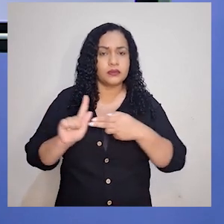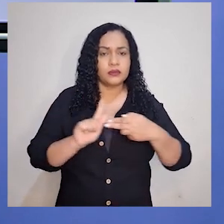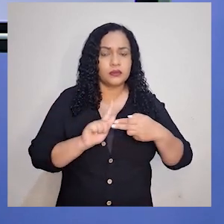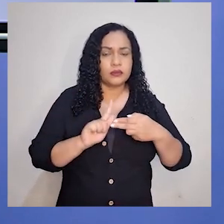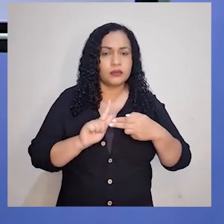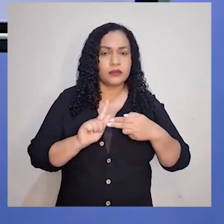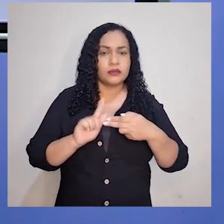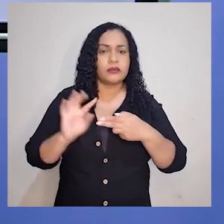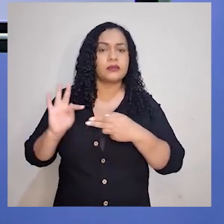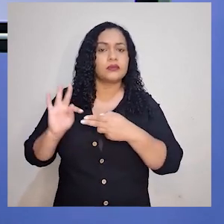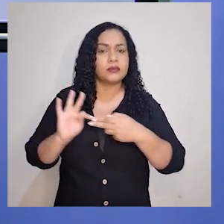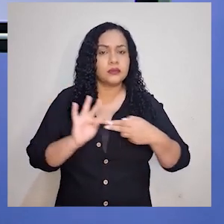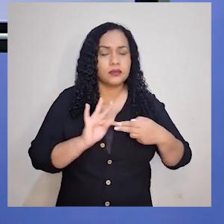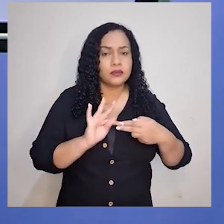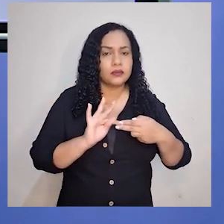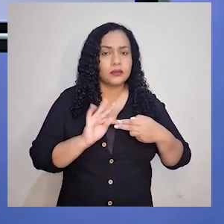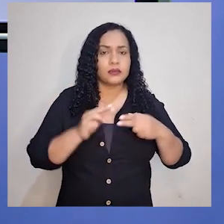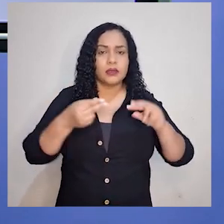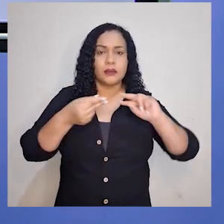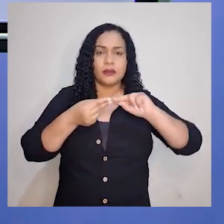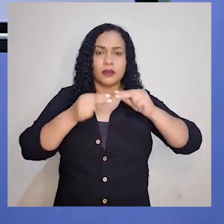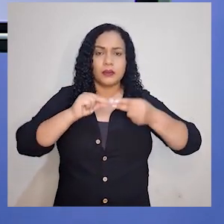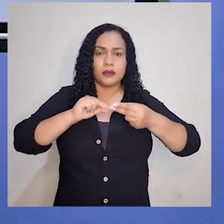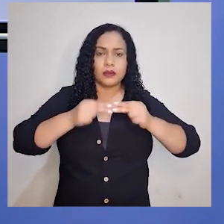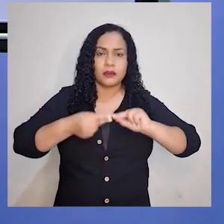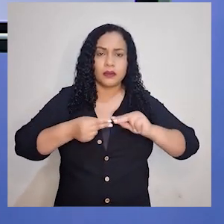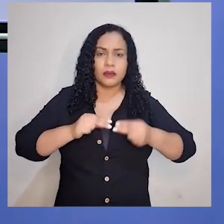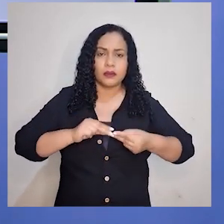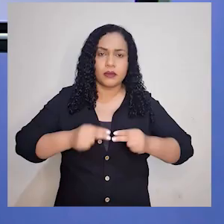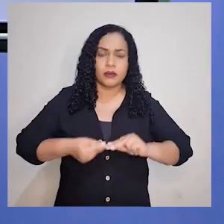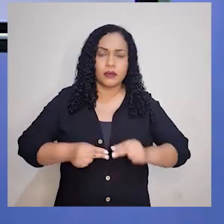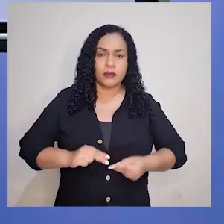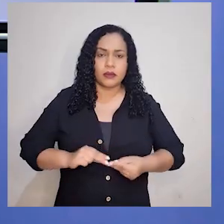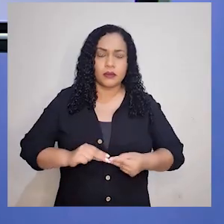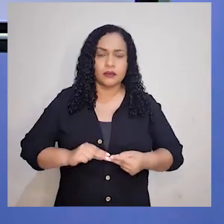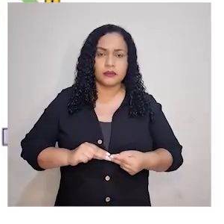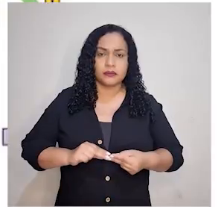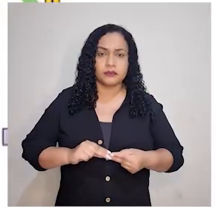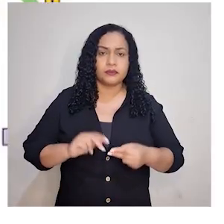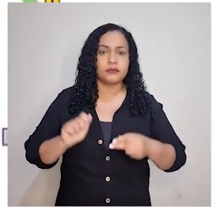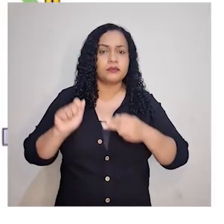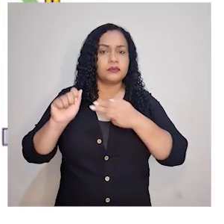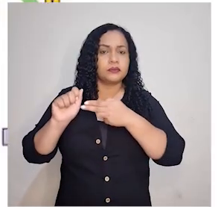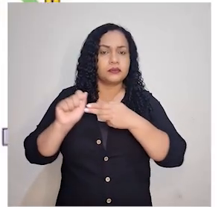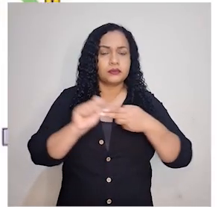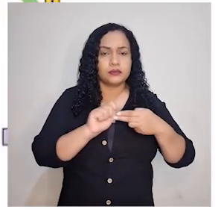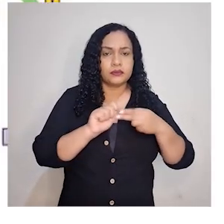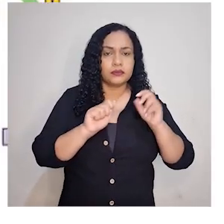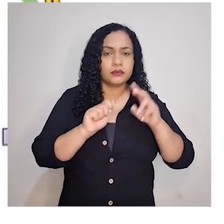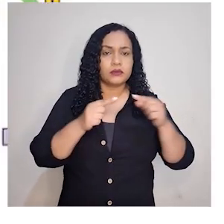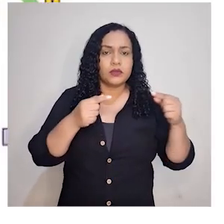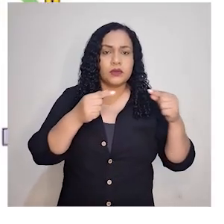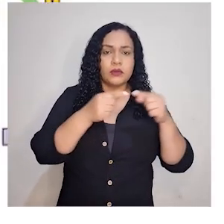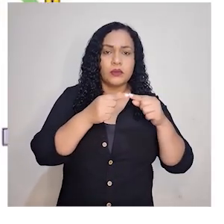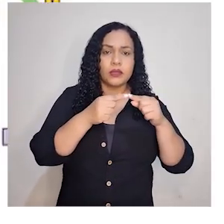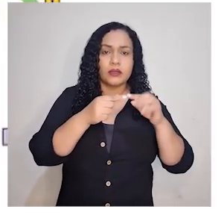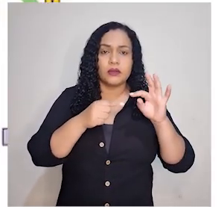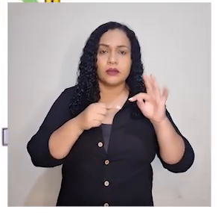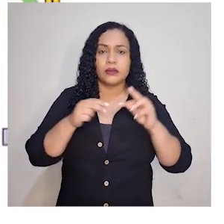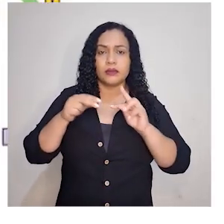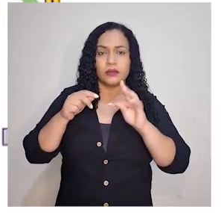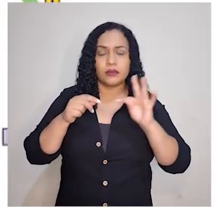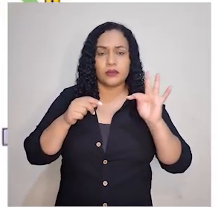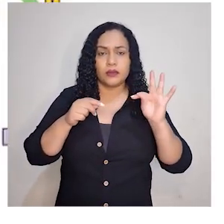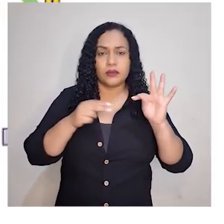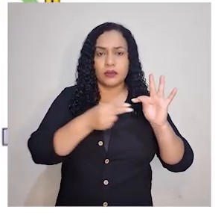citosina e a guanina. Então, nós temos o pareamento dessas bases. A adenina só vai